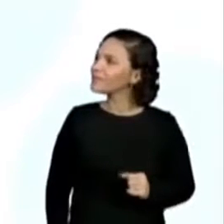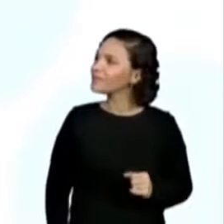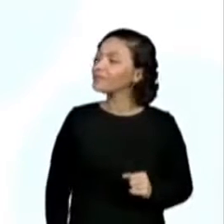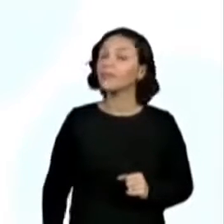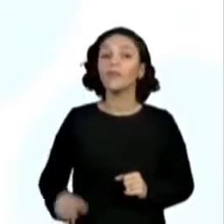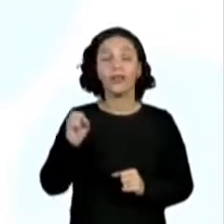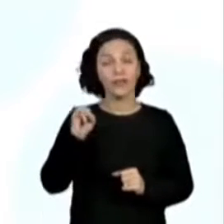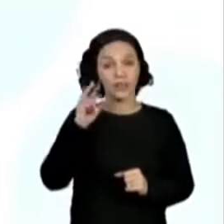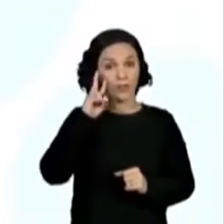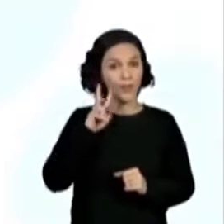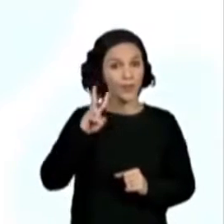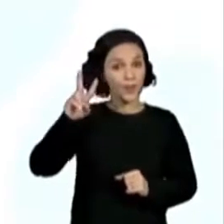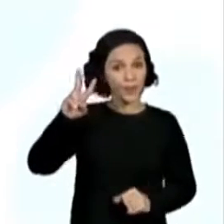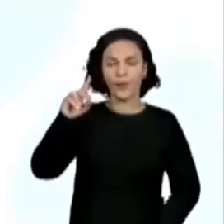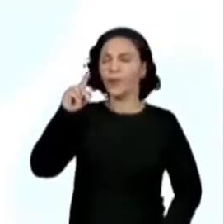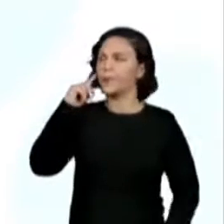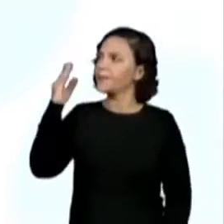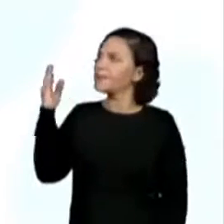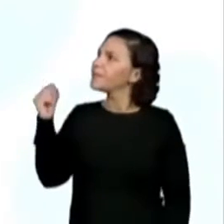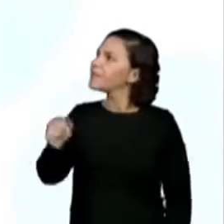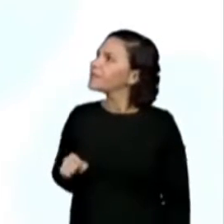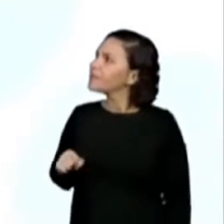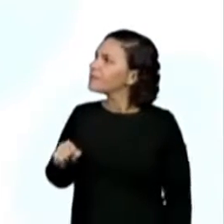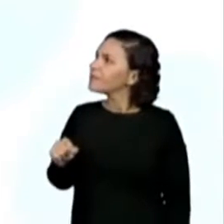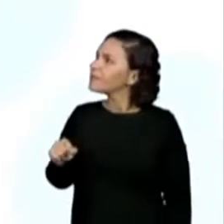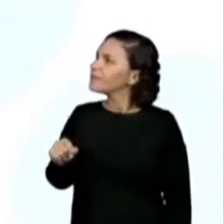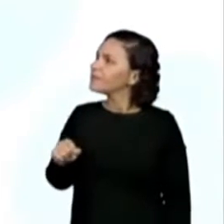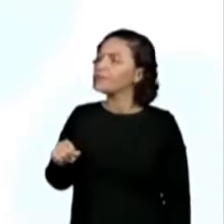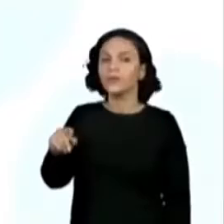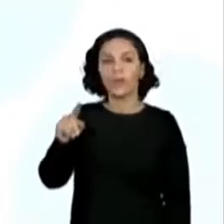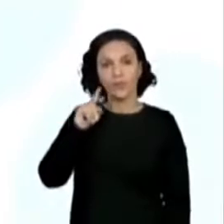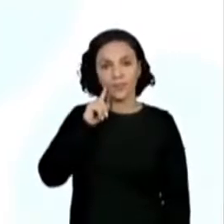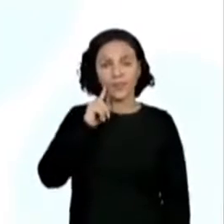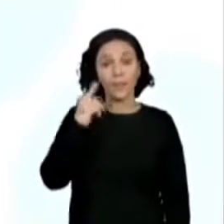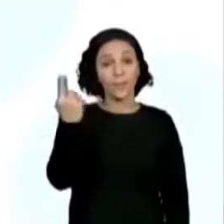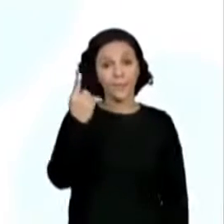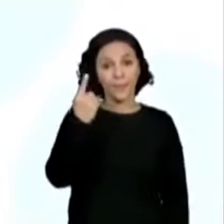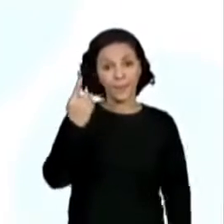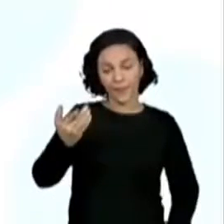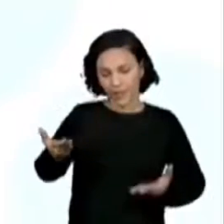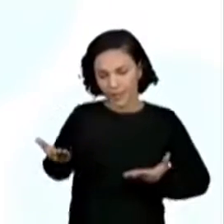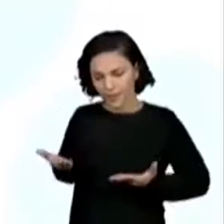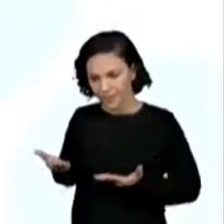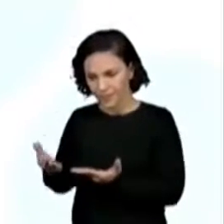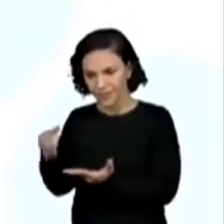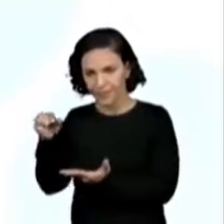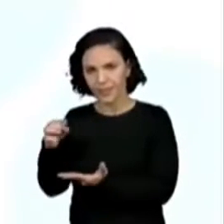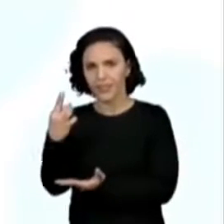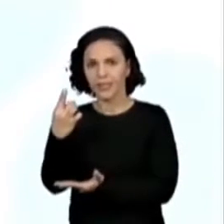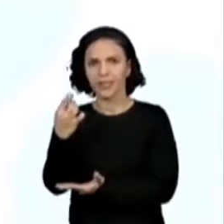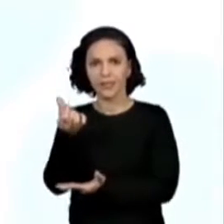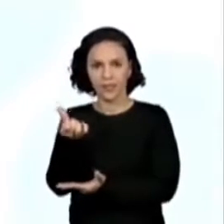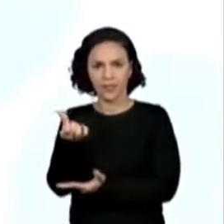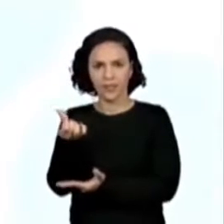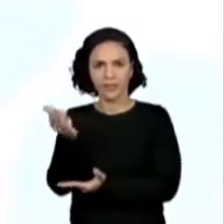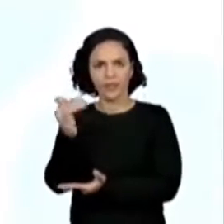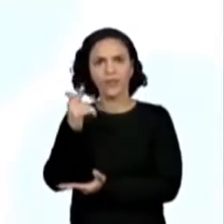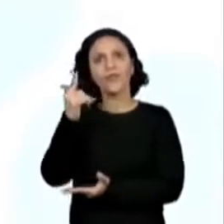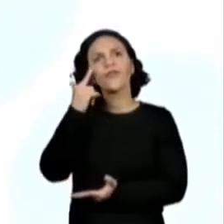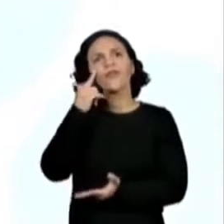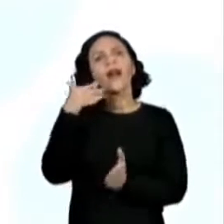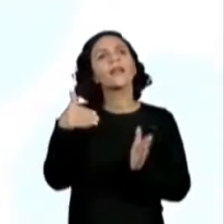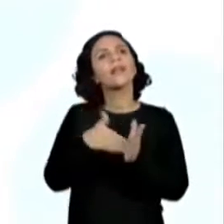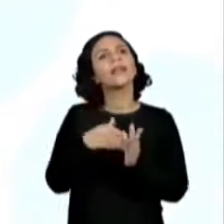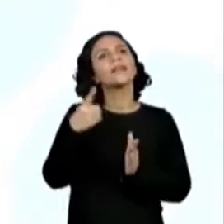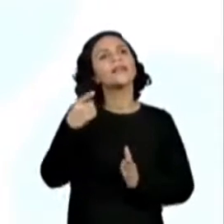para o quadro, Pro, a gente tinha na primeira bandeja quanto mesmo? 16. 16. Vamos contar até